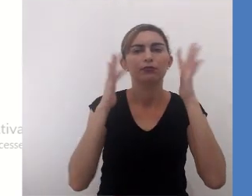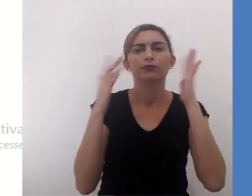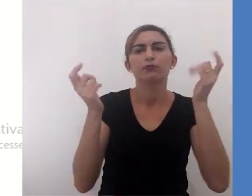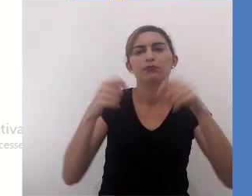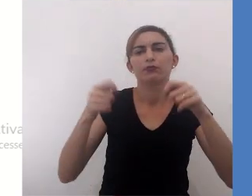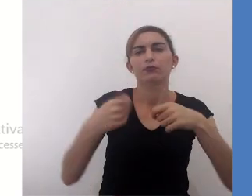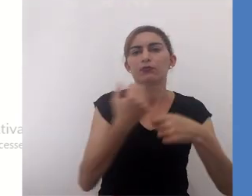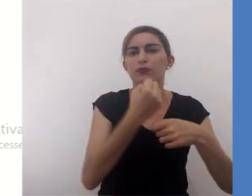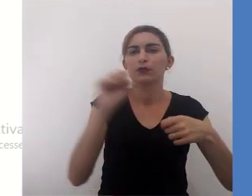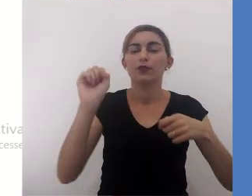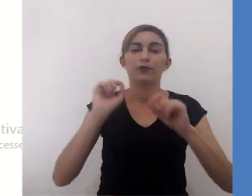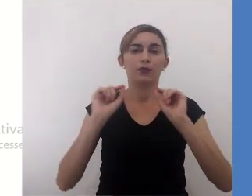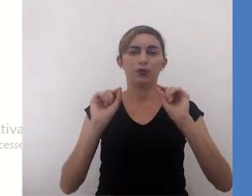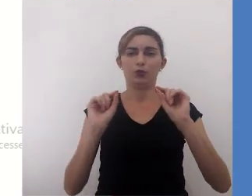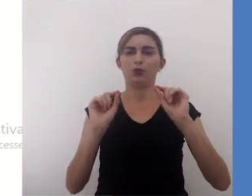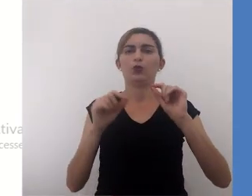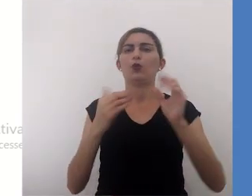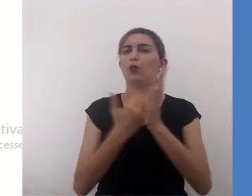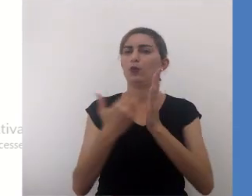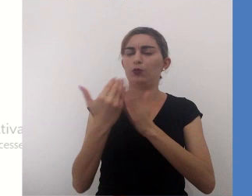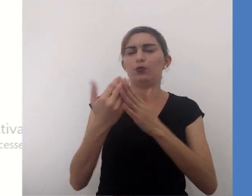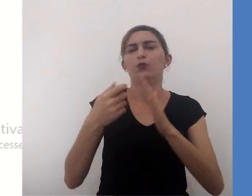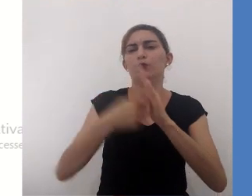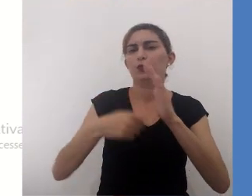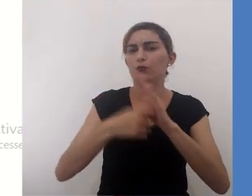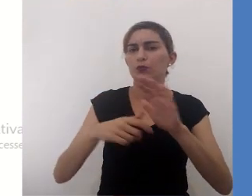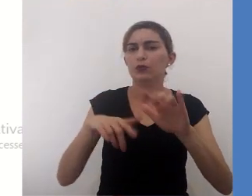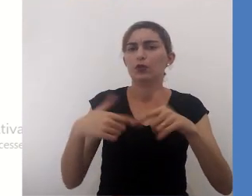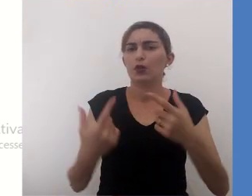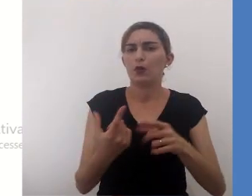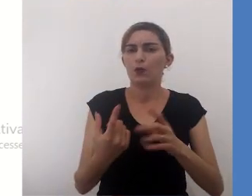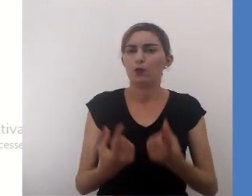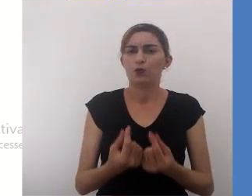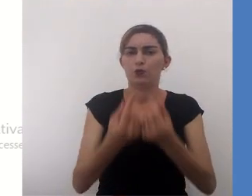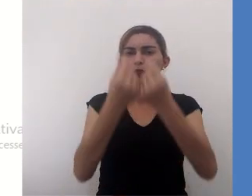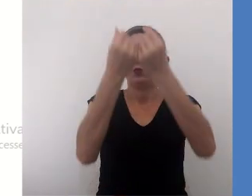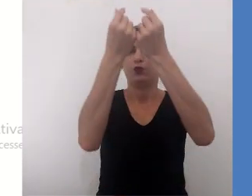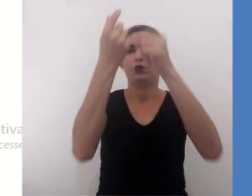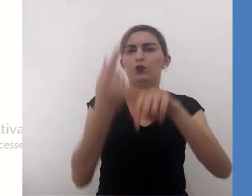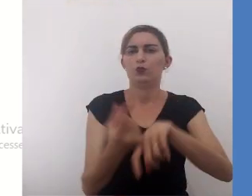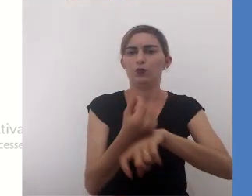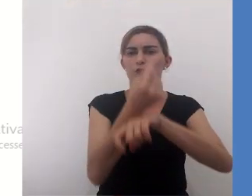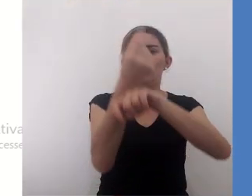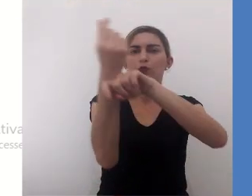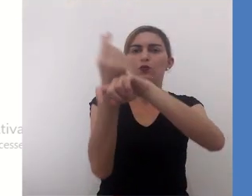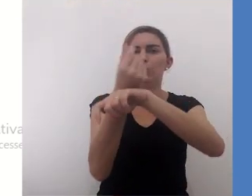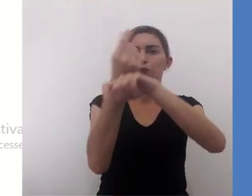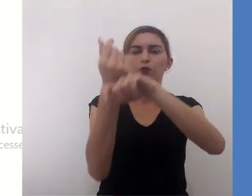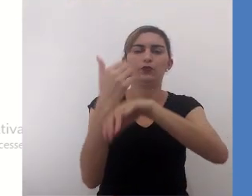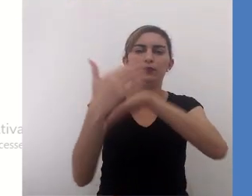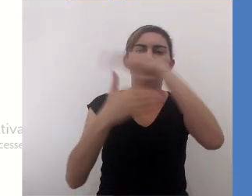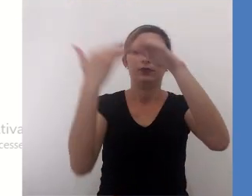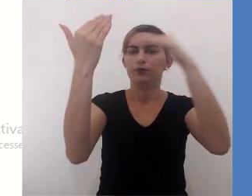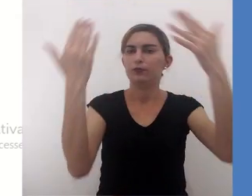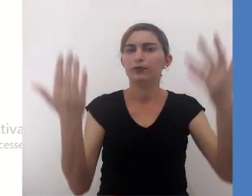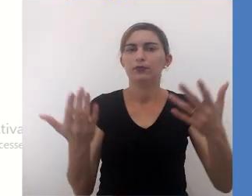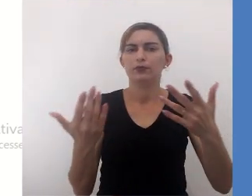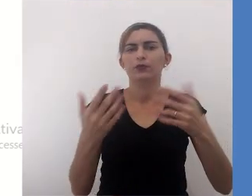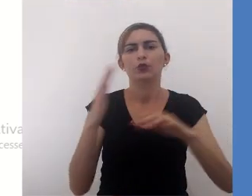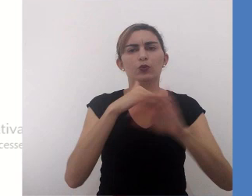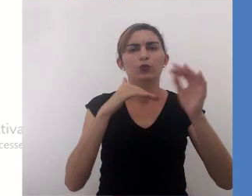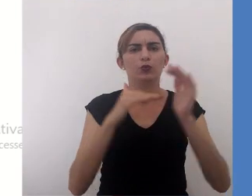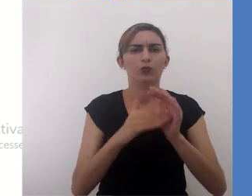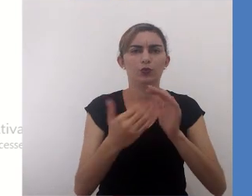quais se defendia o quê? A humanização do capitalismo ou sua destruição. 3